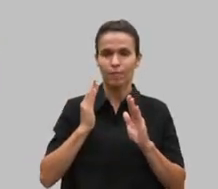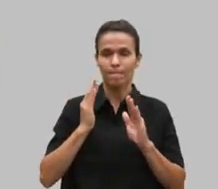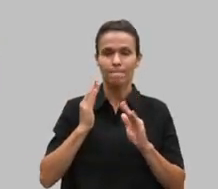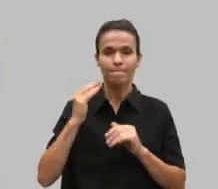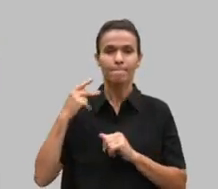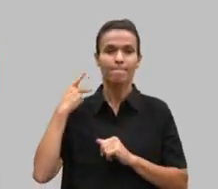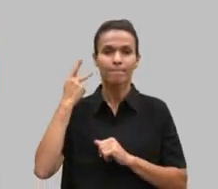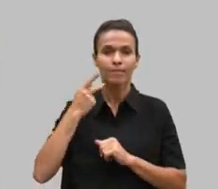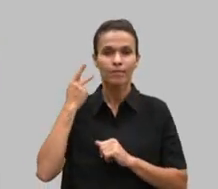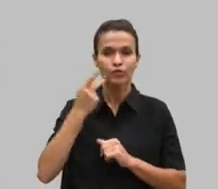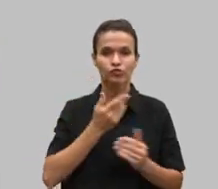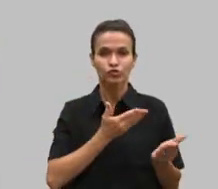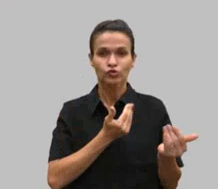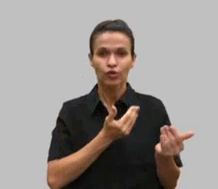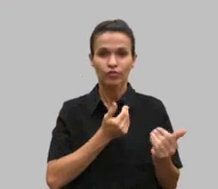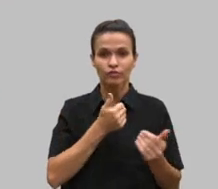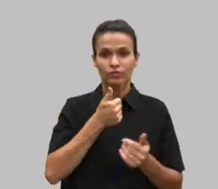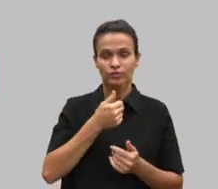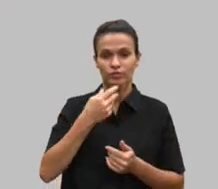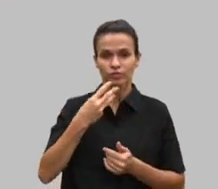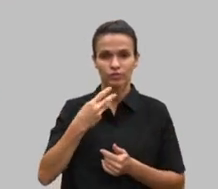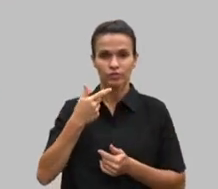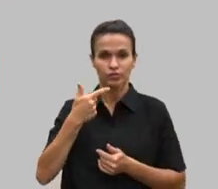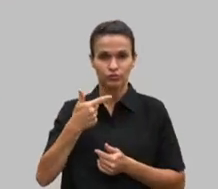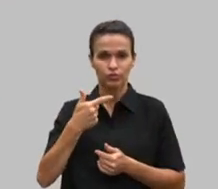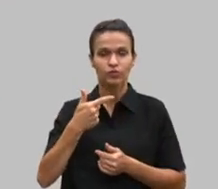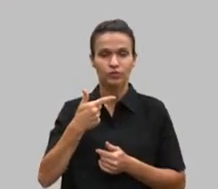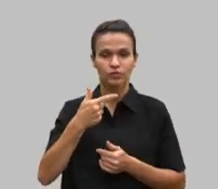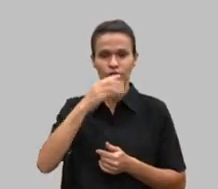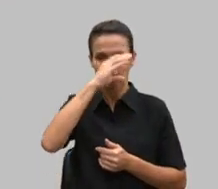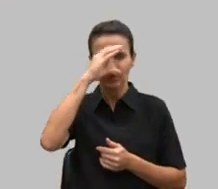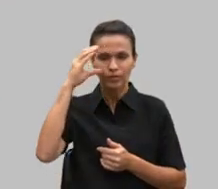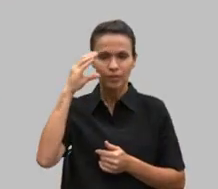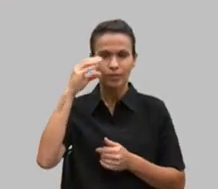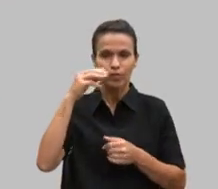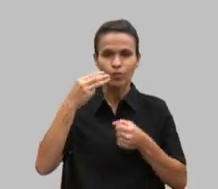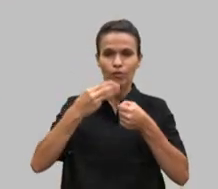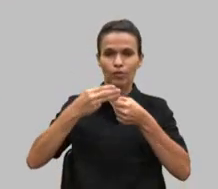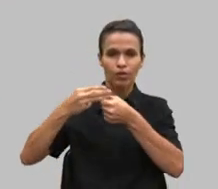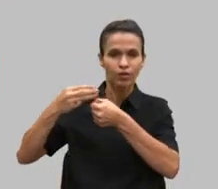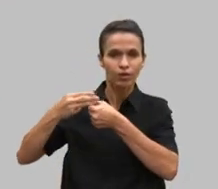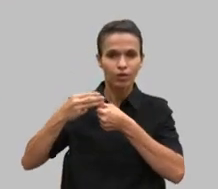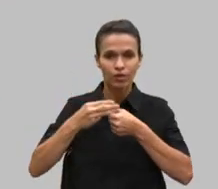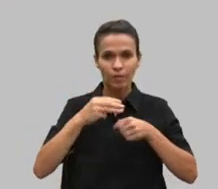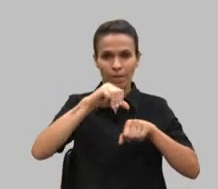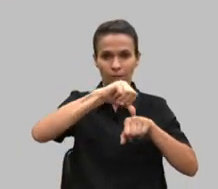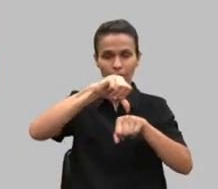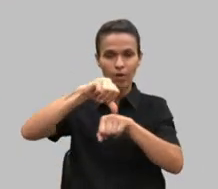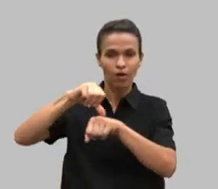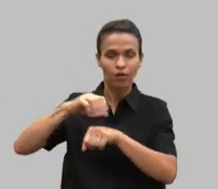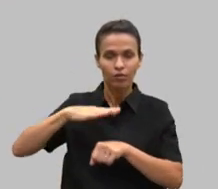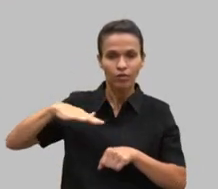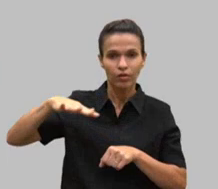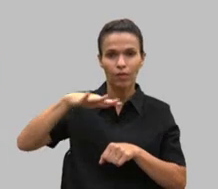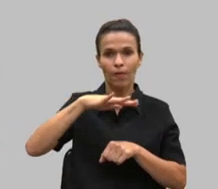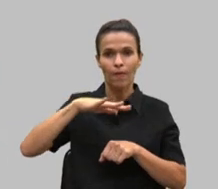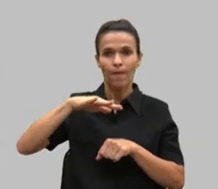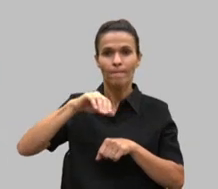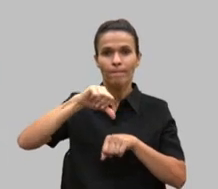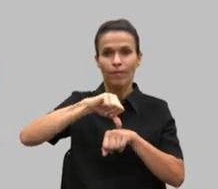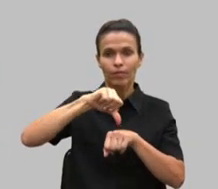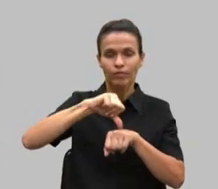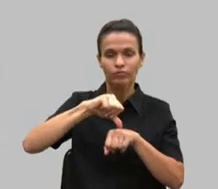Minas 132 câmaras municipais agrupadas em polos regionais Polo Central Auto